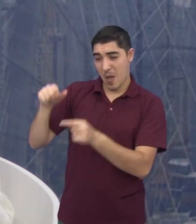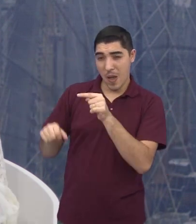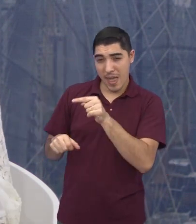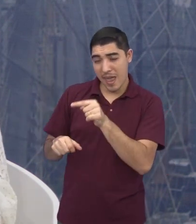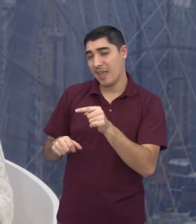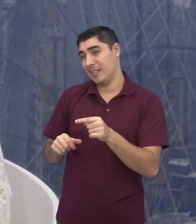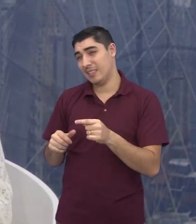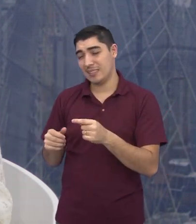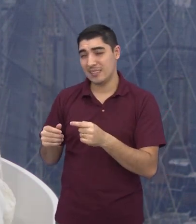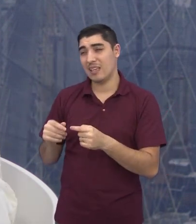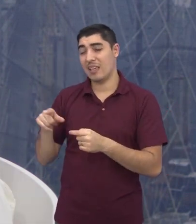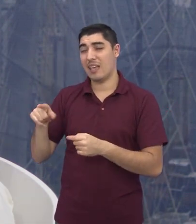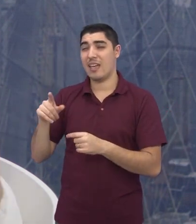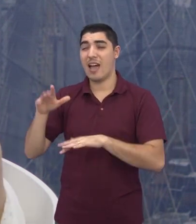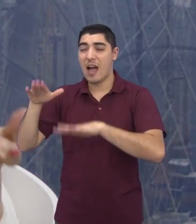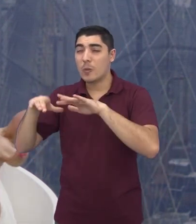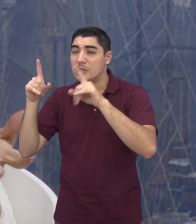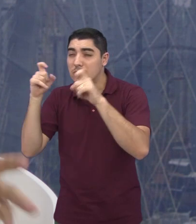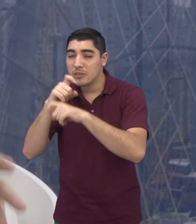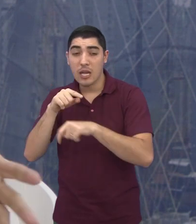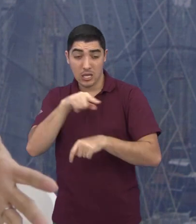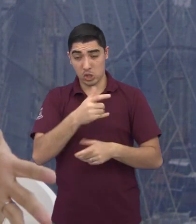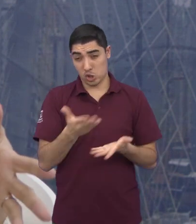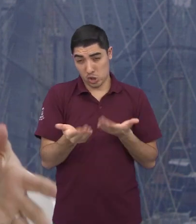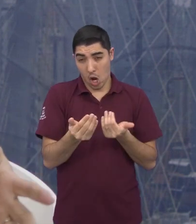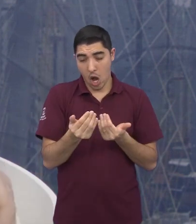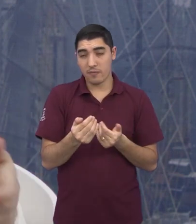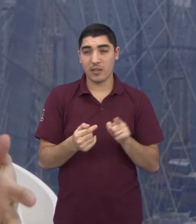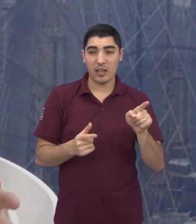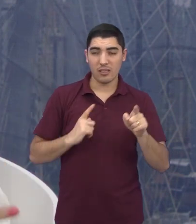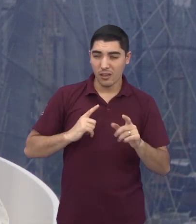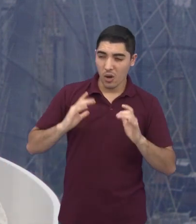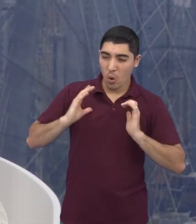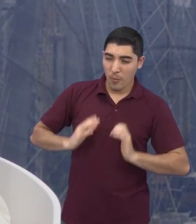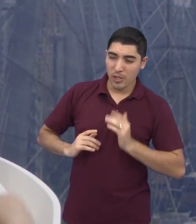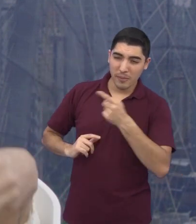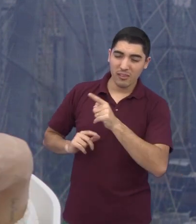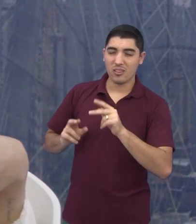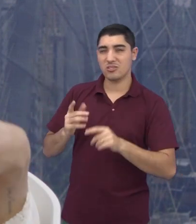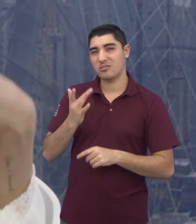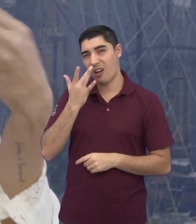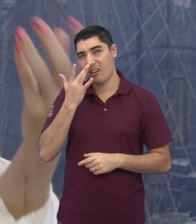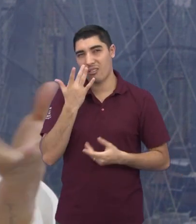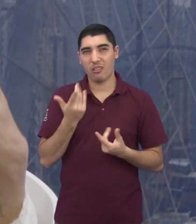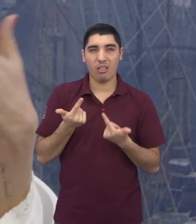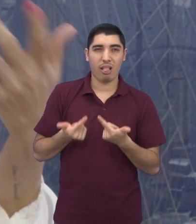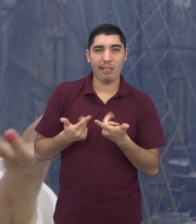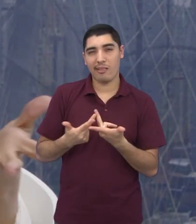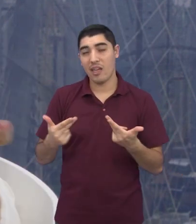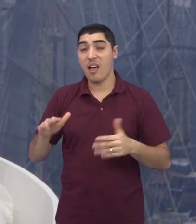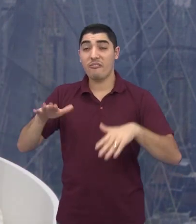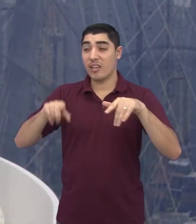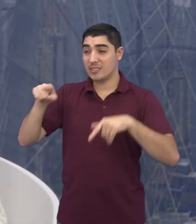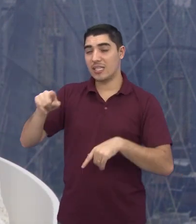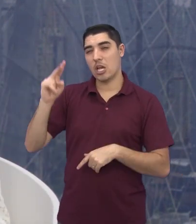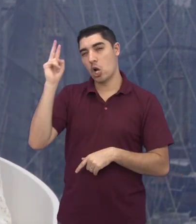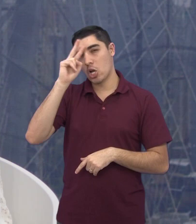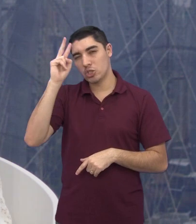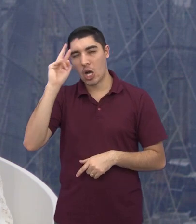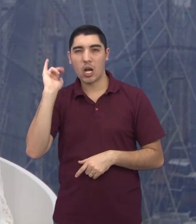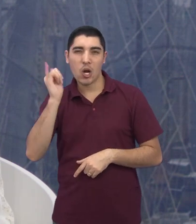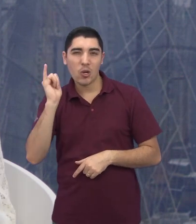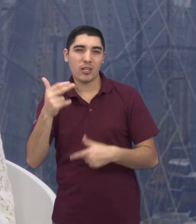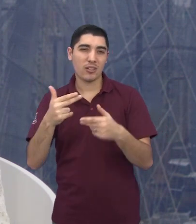difícil. Para os mais jovens também, lidar com, né, o comportamento, com o momento e as histórias que os mais